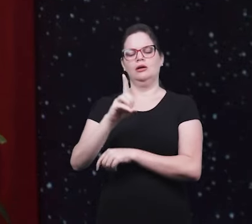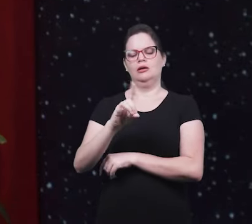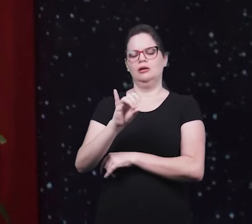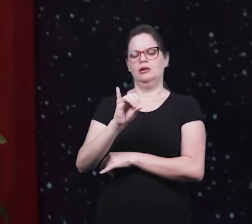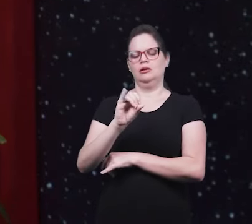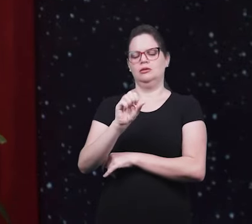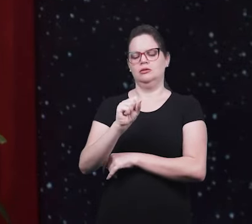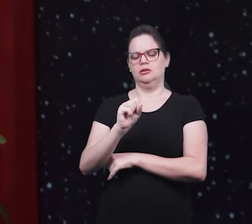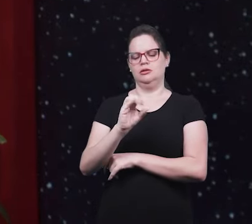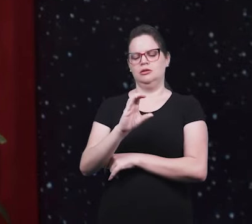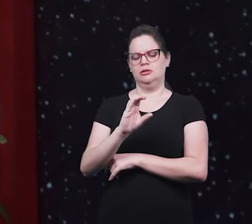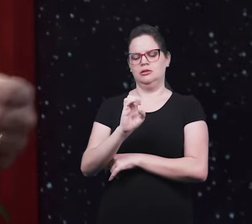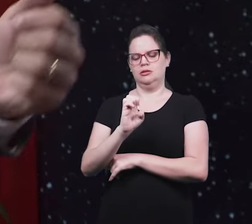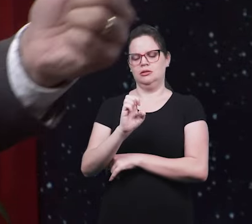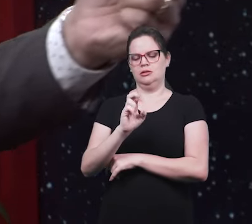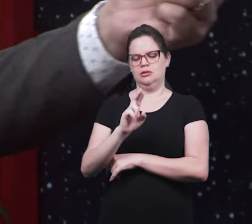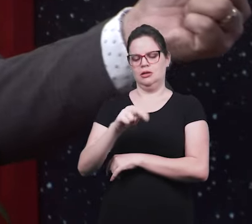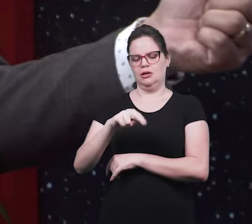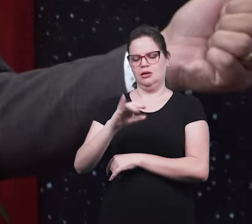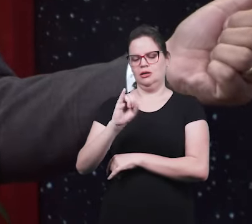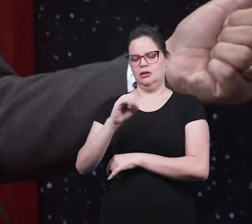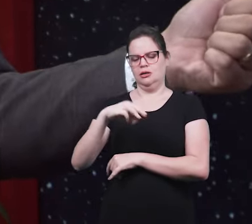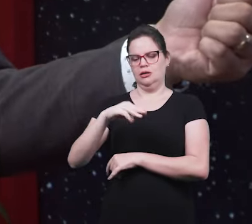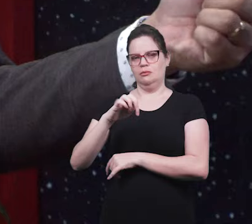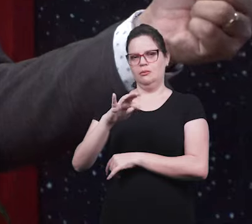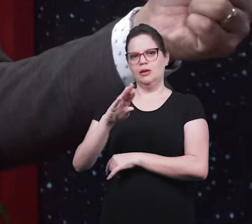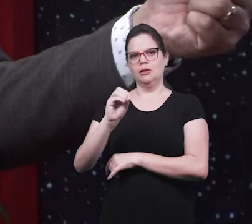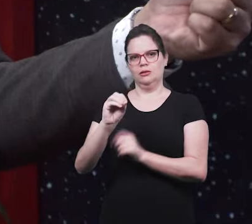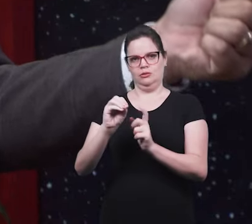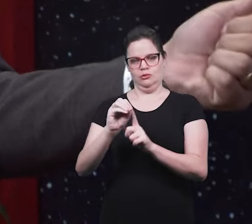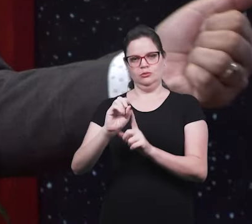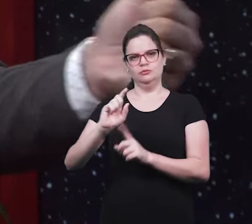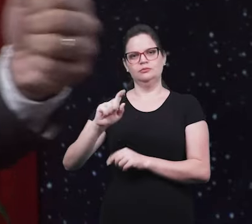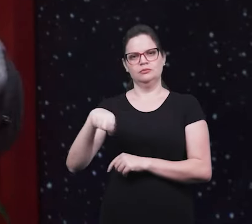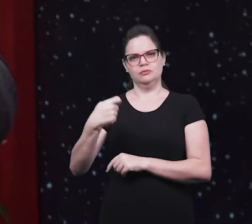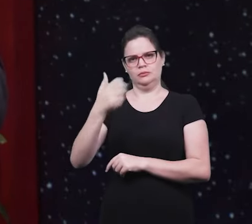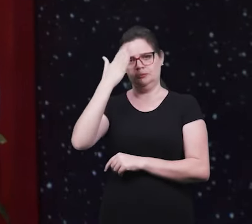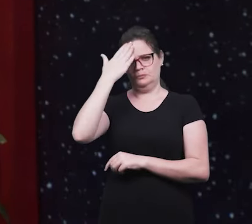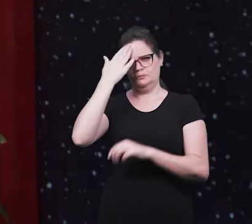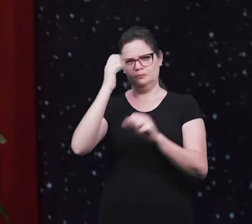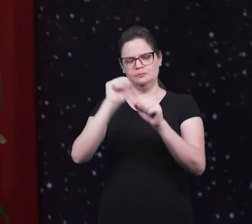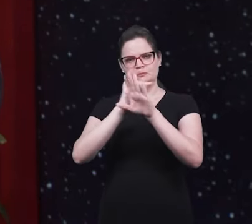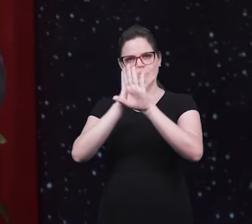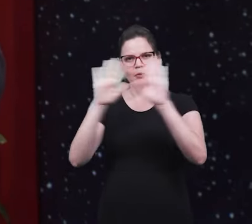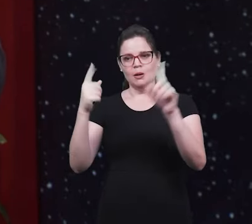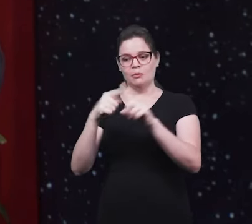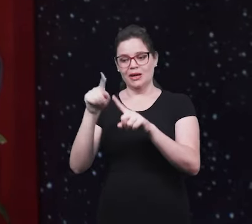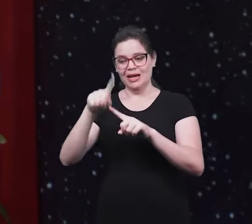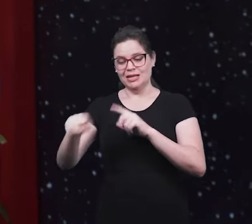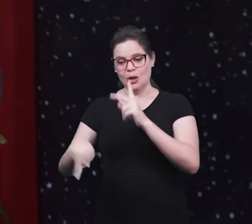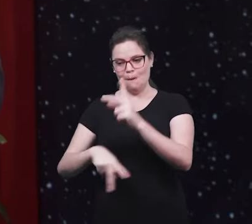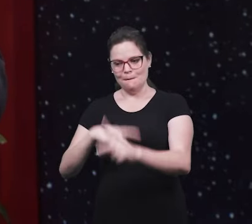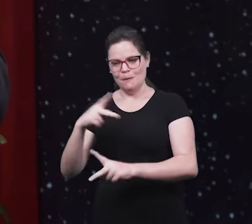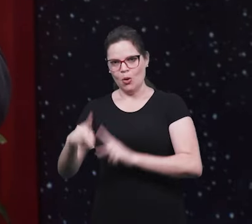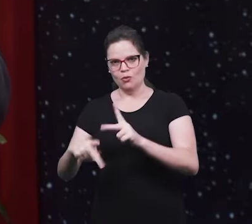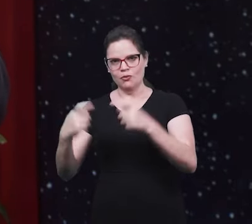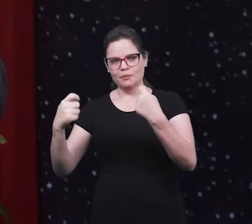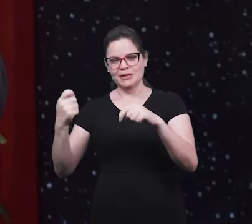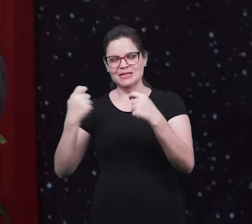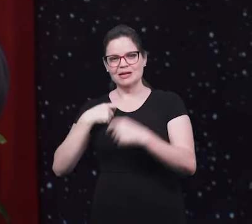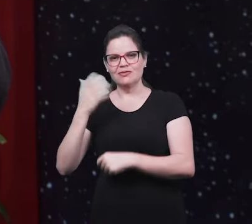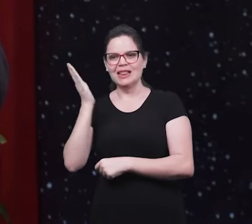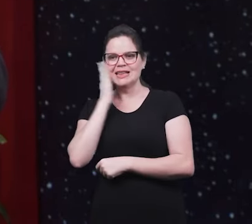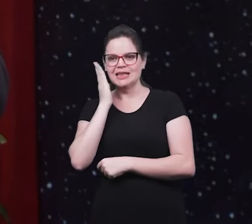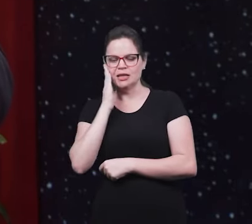igreja fiel neste tempo de Pérgamo pudesse discernir que